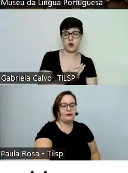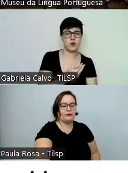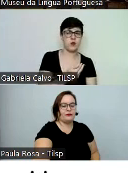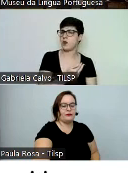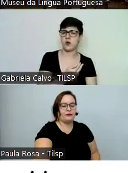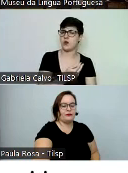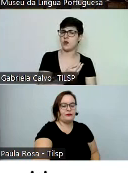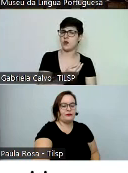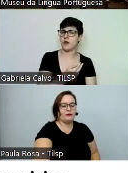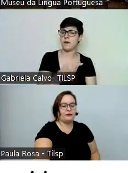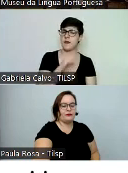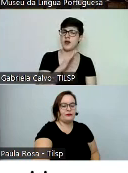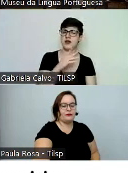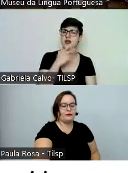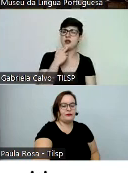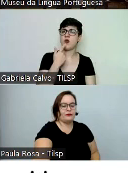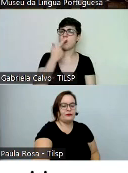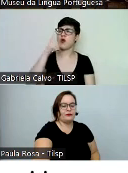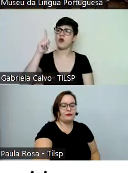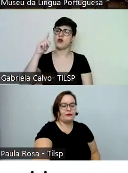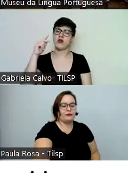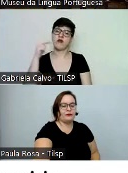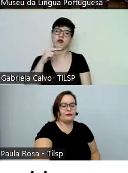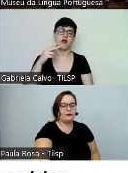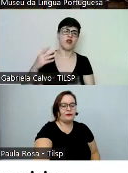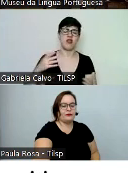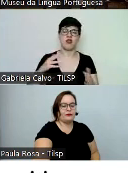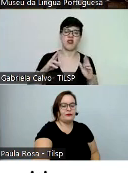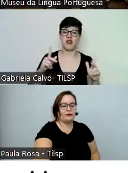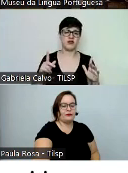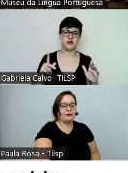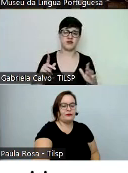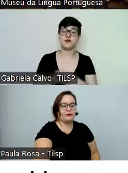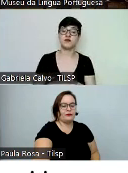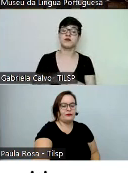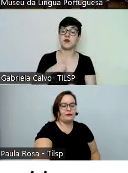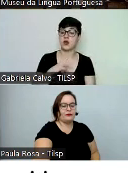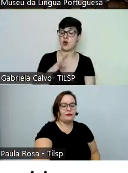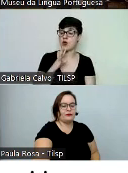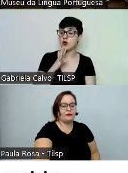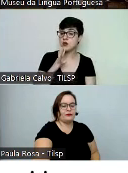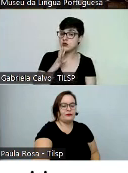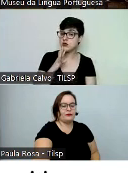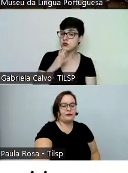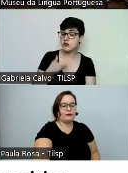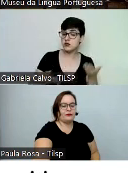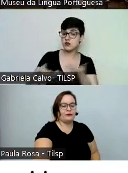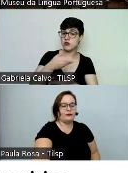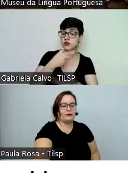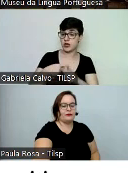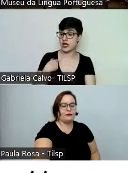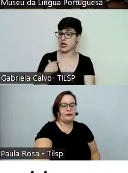a língua dos outros muito importante e por fim eu compartilhamento de conhecimento a gente sabe língua e cultura são